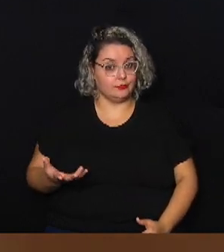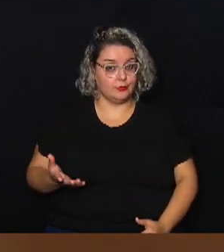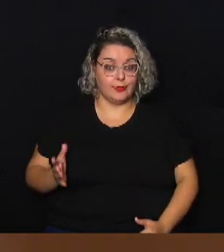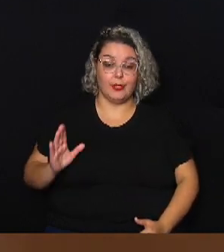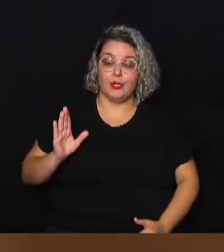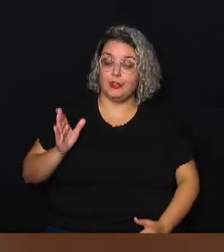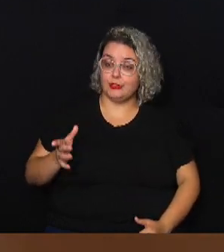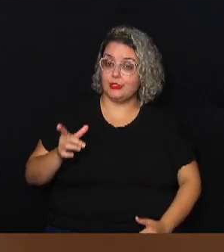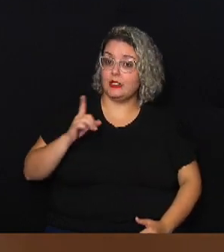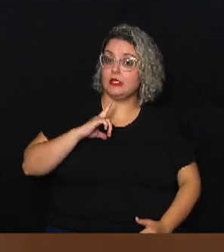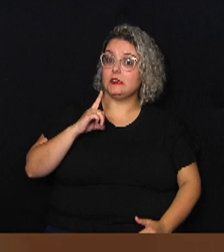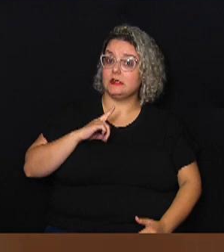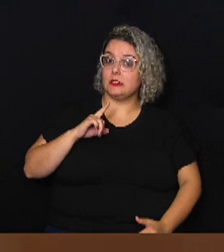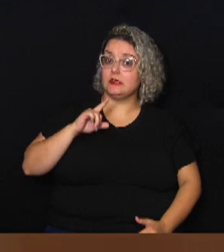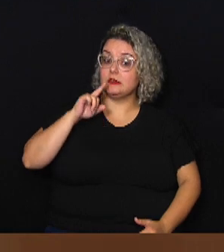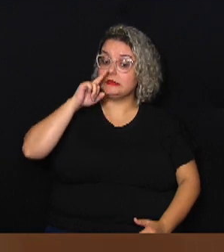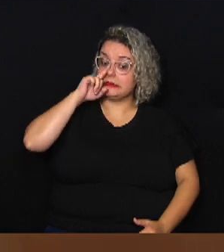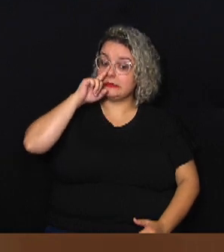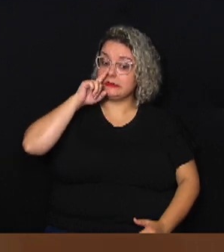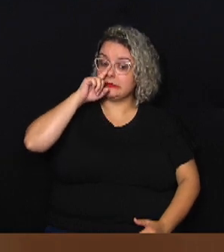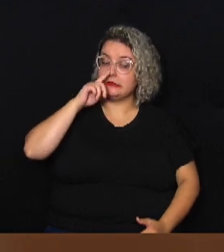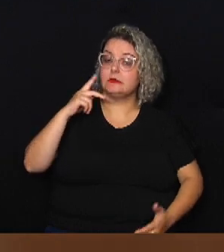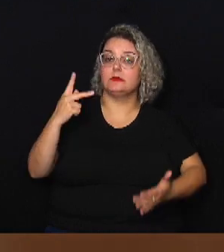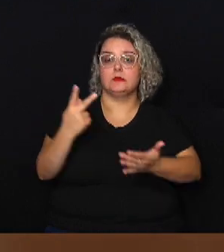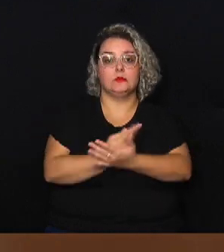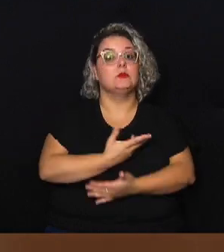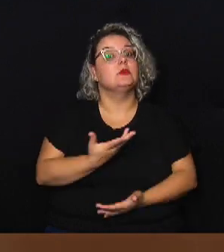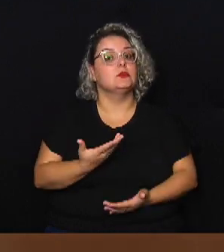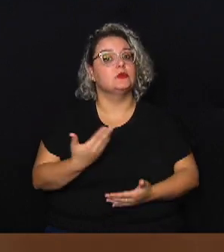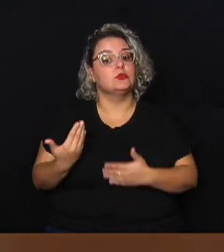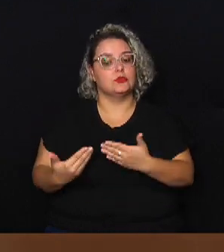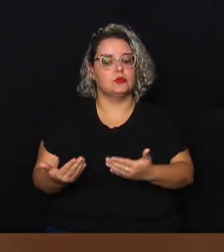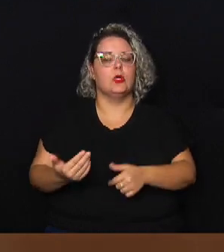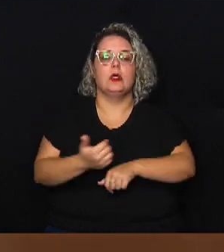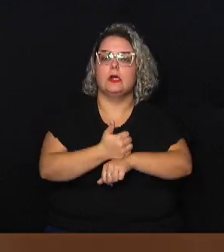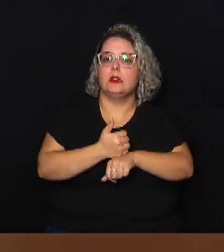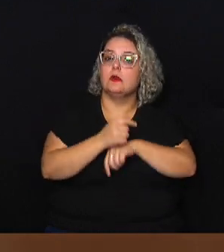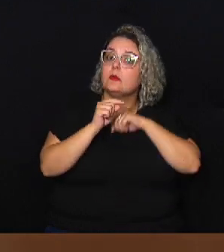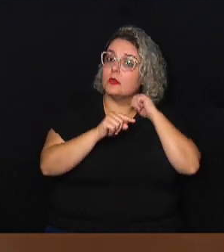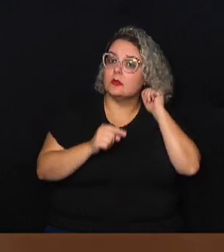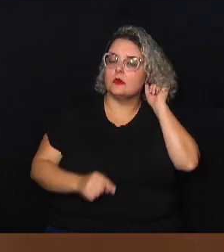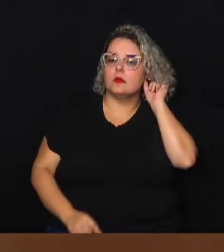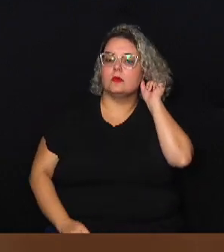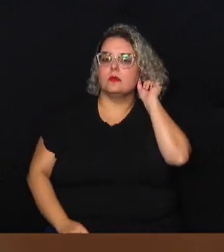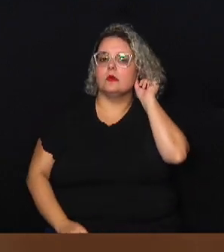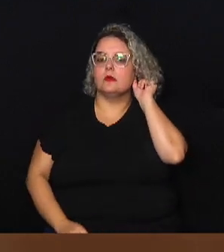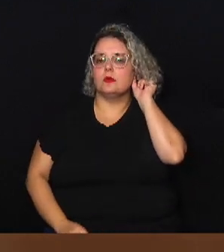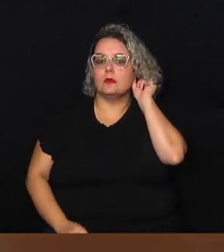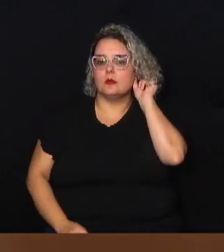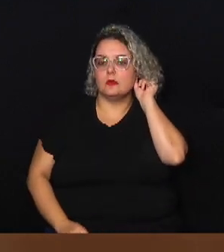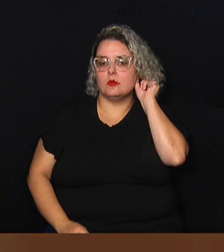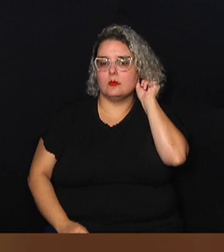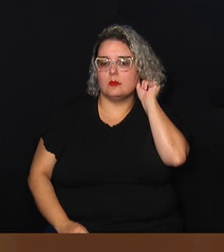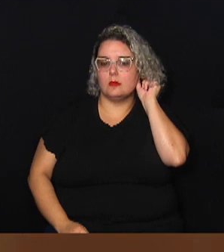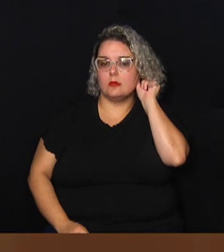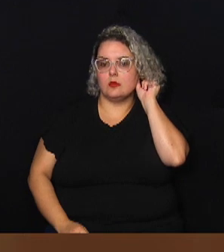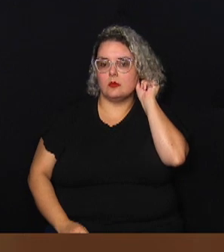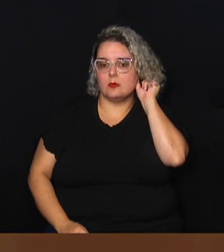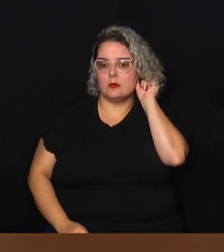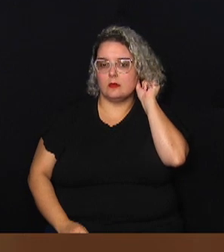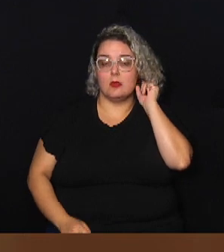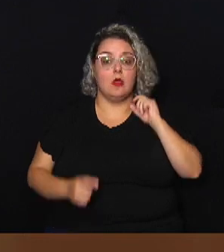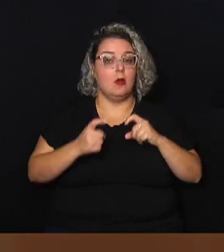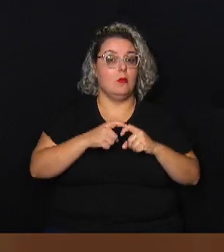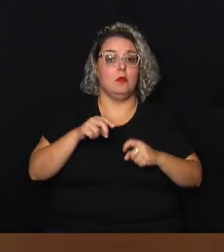traz um erro de conduta. Então, aquele profissional, seja ele médico ou não, ele já tem um erro de conduta,